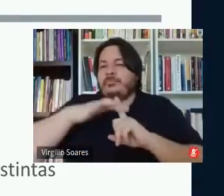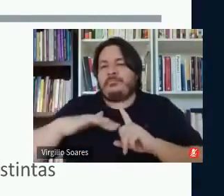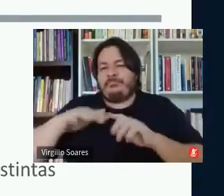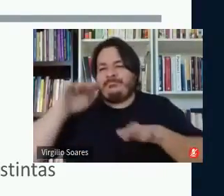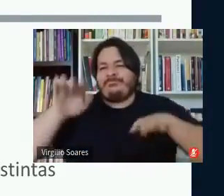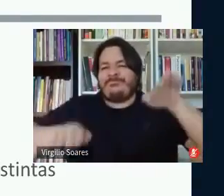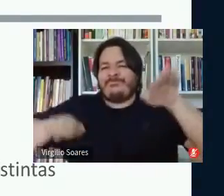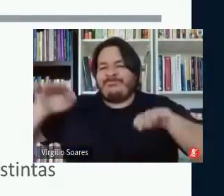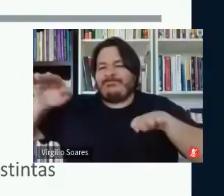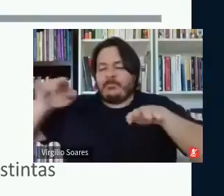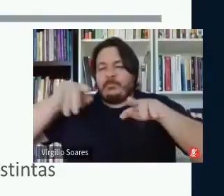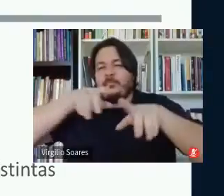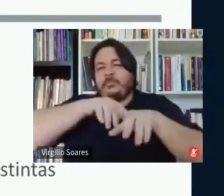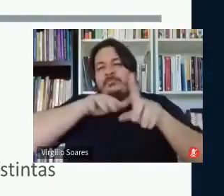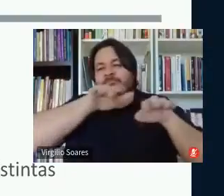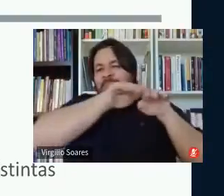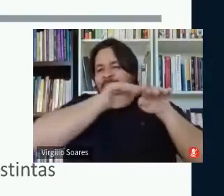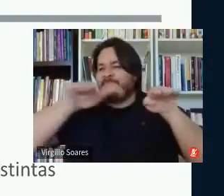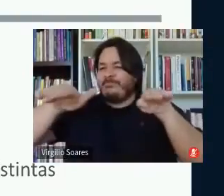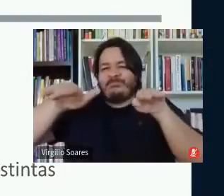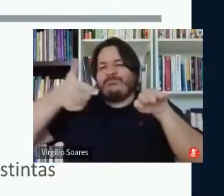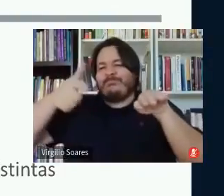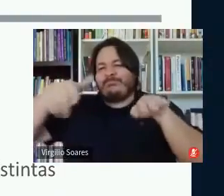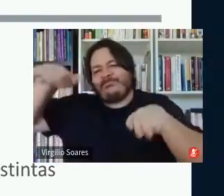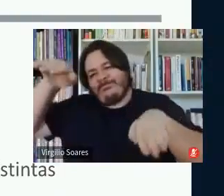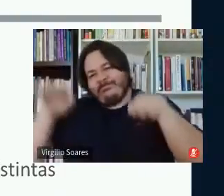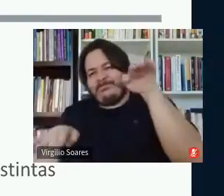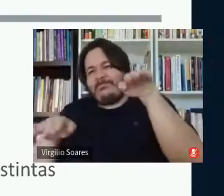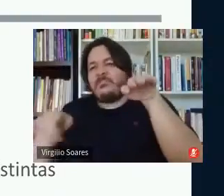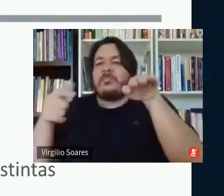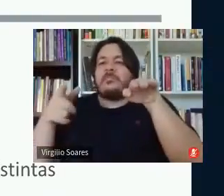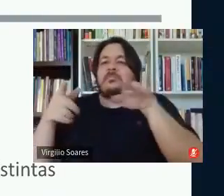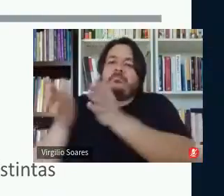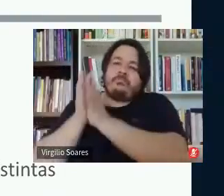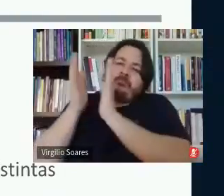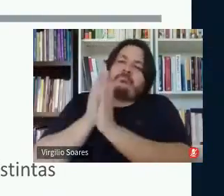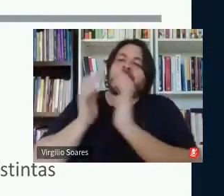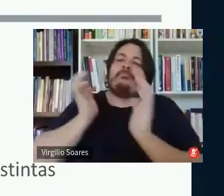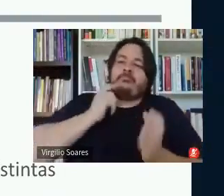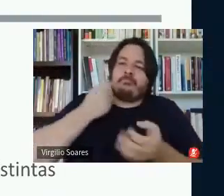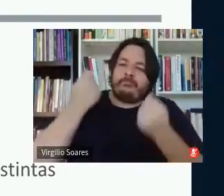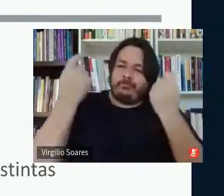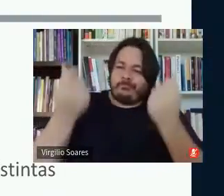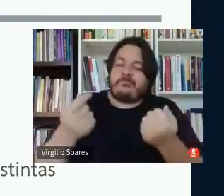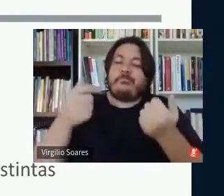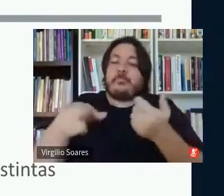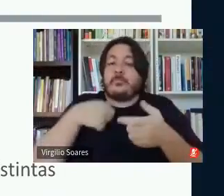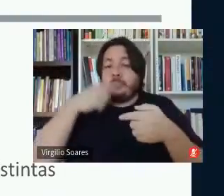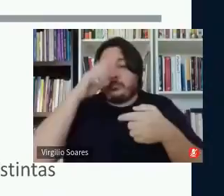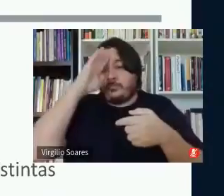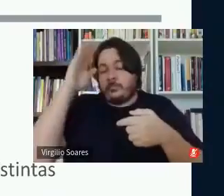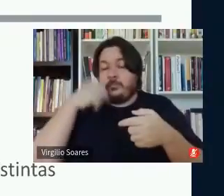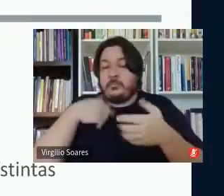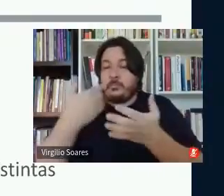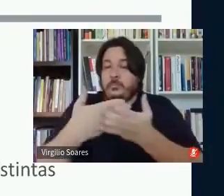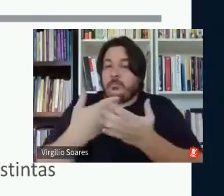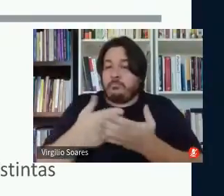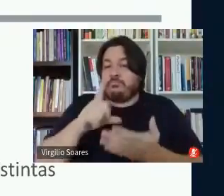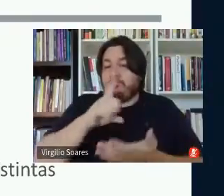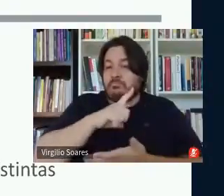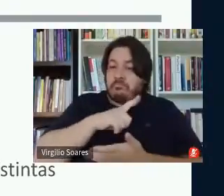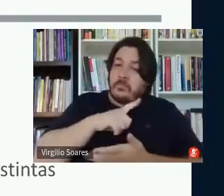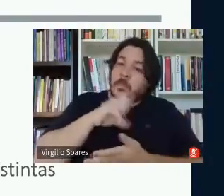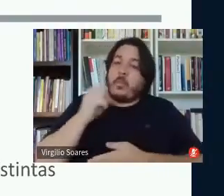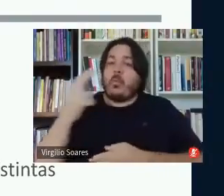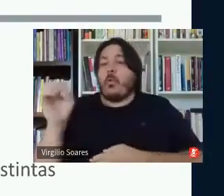mostra determinante, agora das diferentes condições desses estudantes, principalmente em relação a possuírem ou não